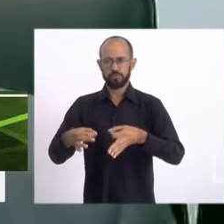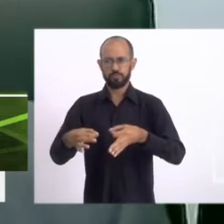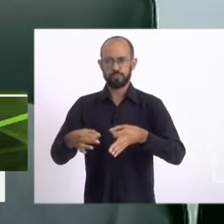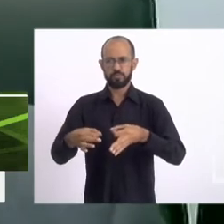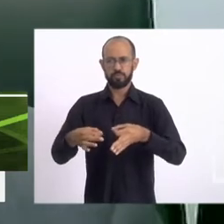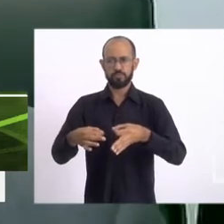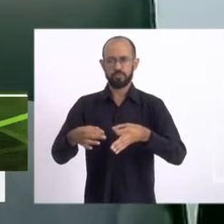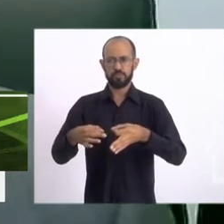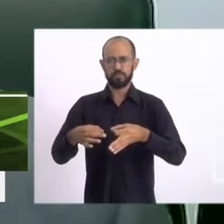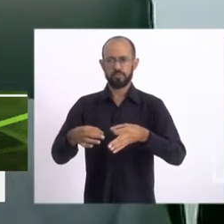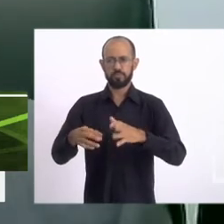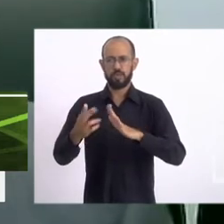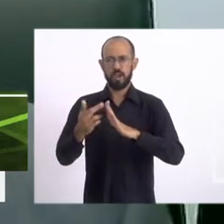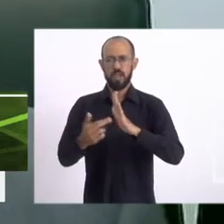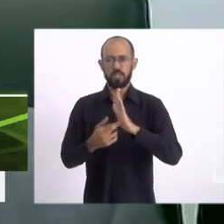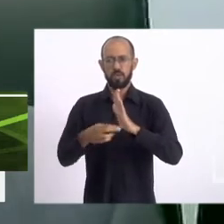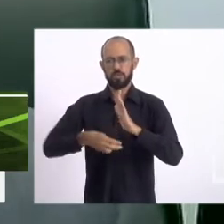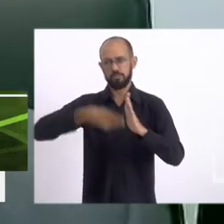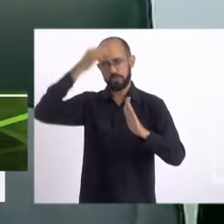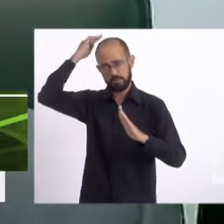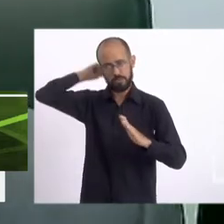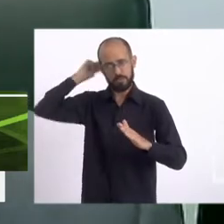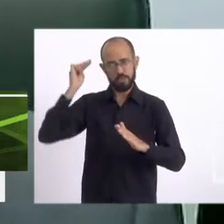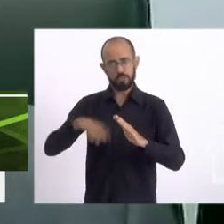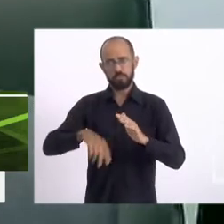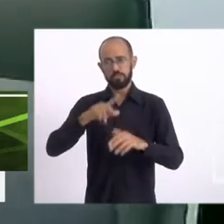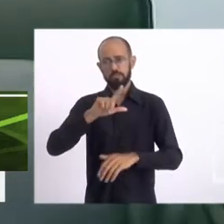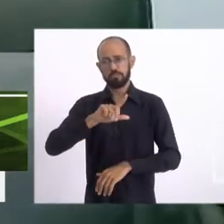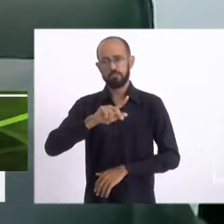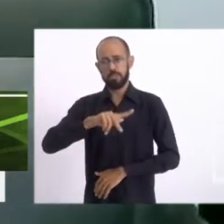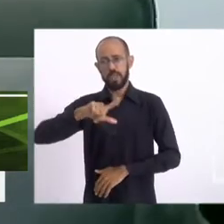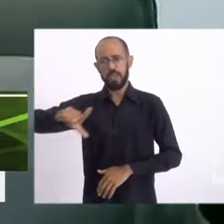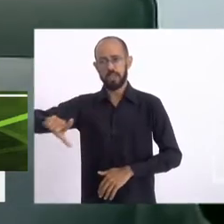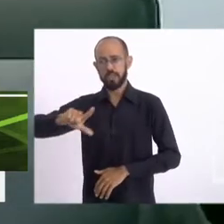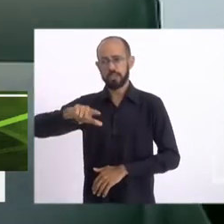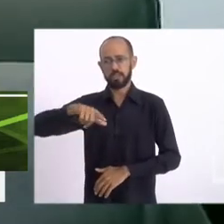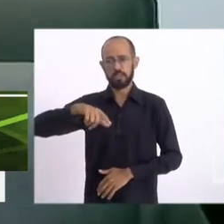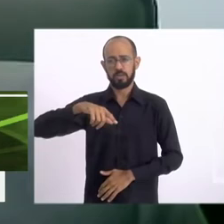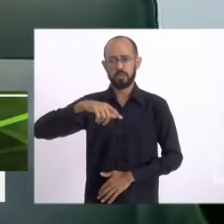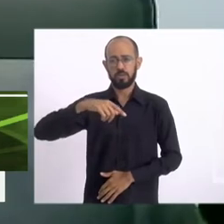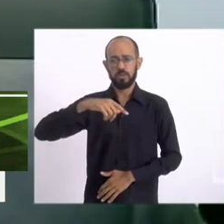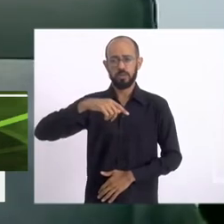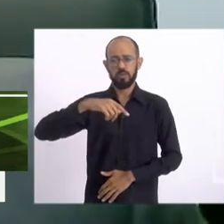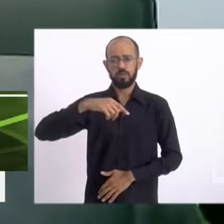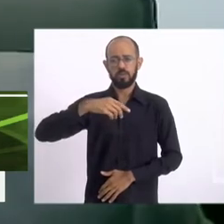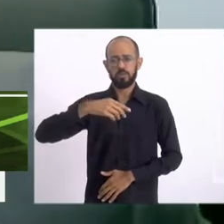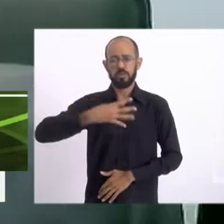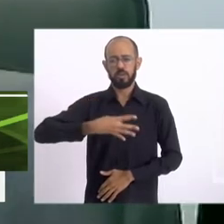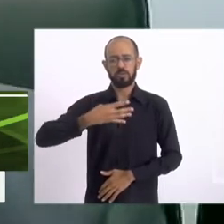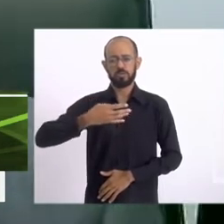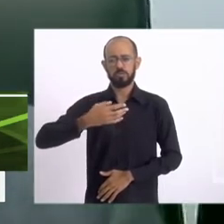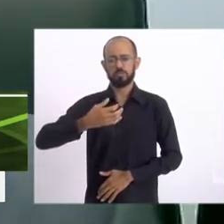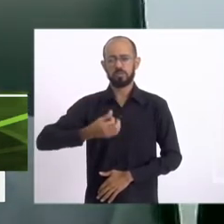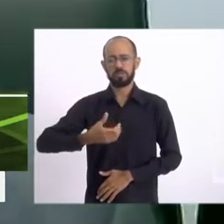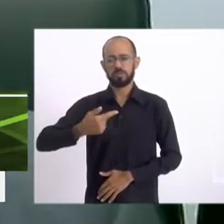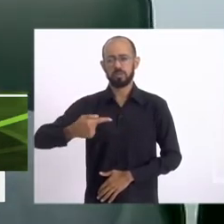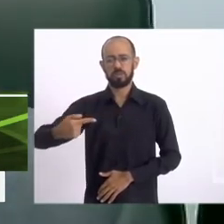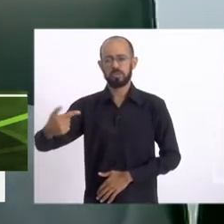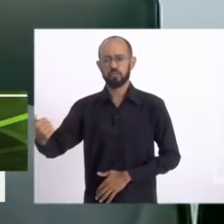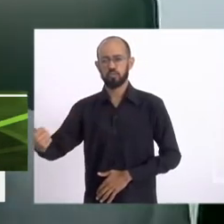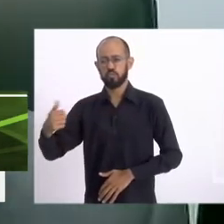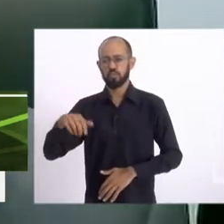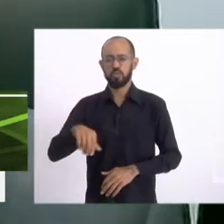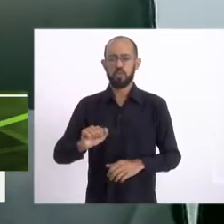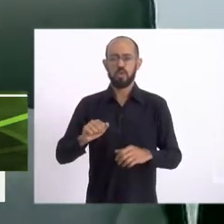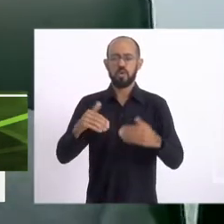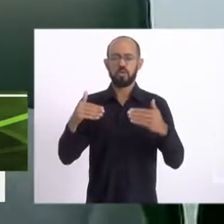Relator, deputado Márcio Pacheco. Projeto de lei 4677/2021. Autoria, deputado Daniel Librelon. O parecer pela